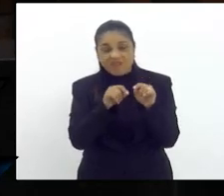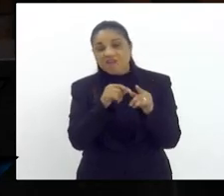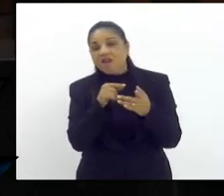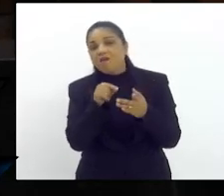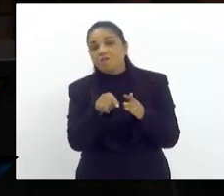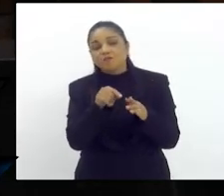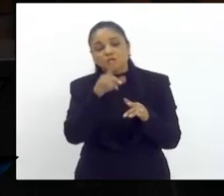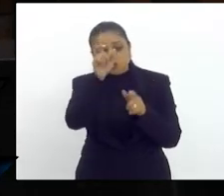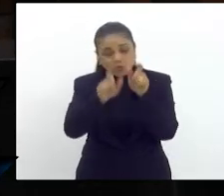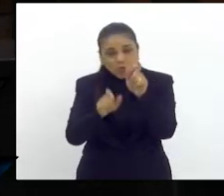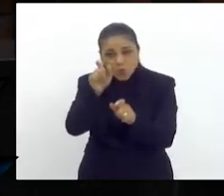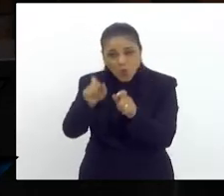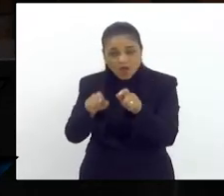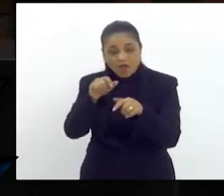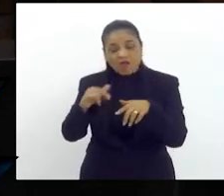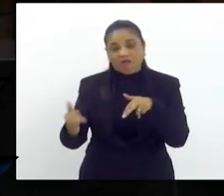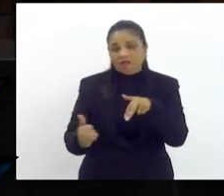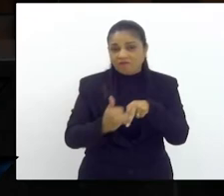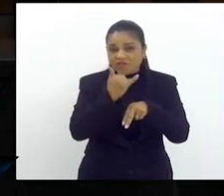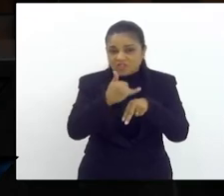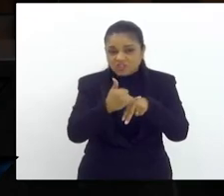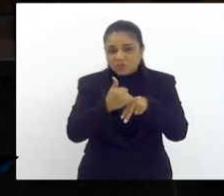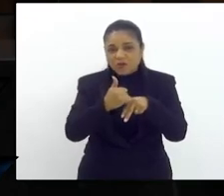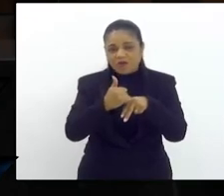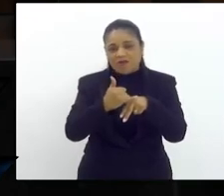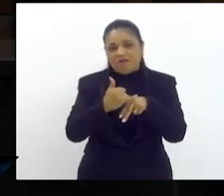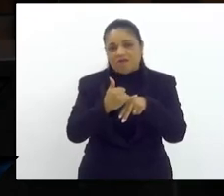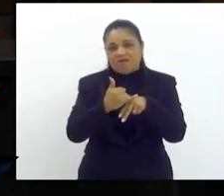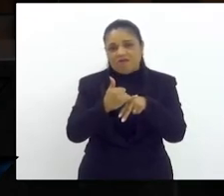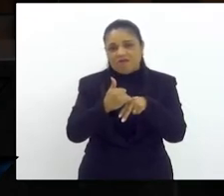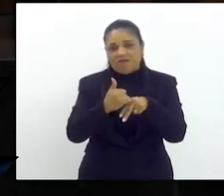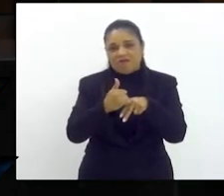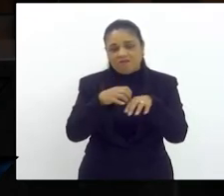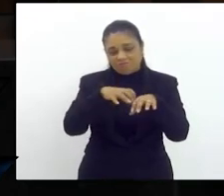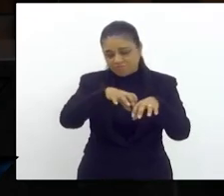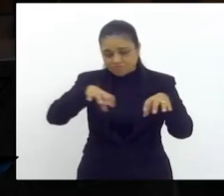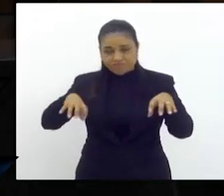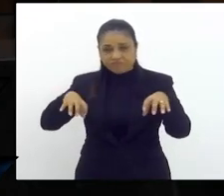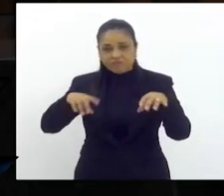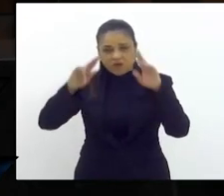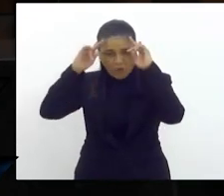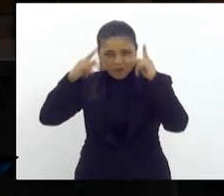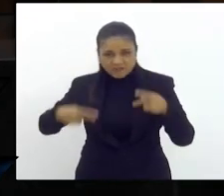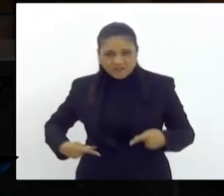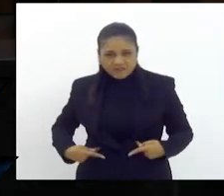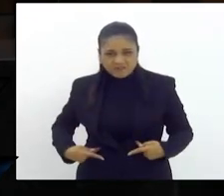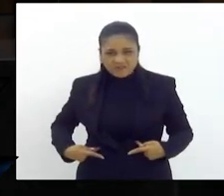a pessoa vítima é apartada da sua humanidade